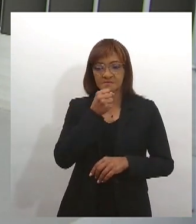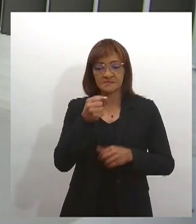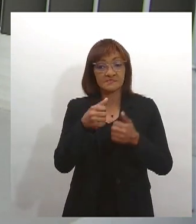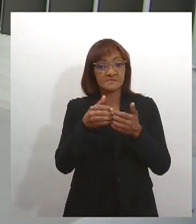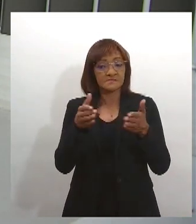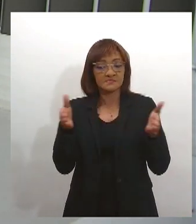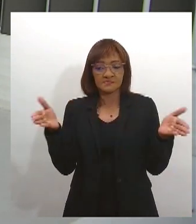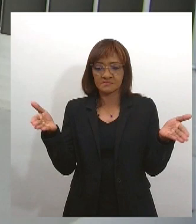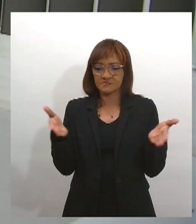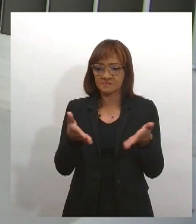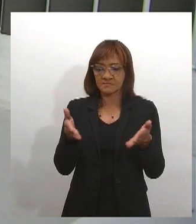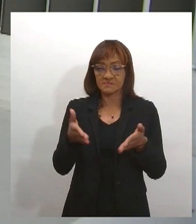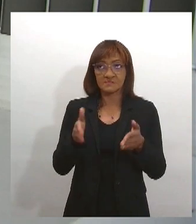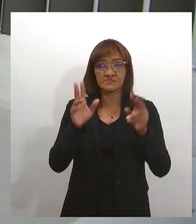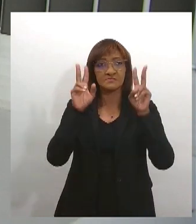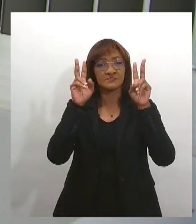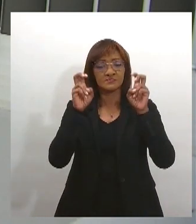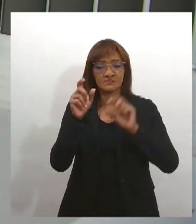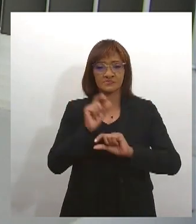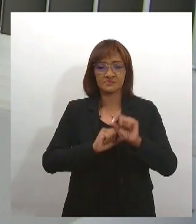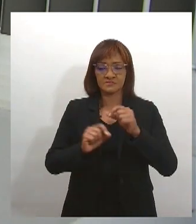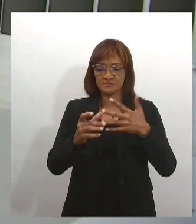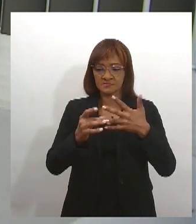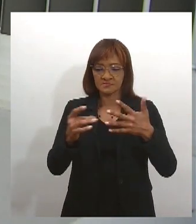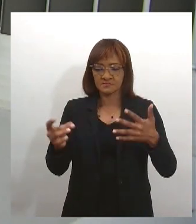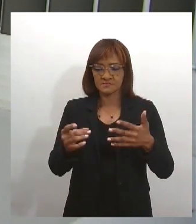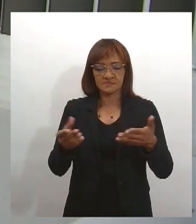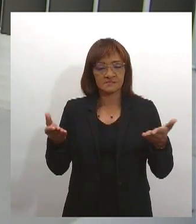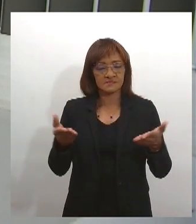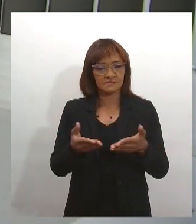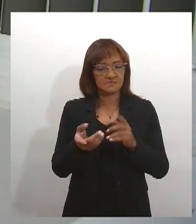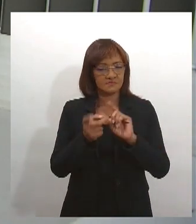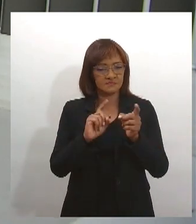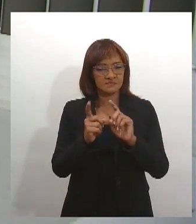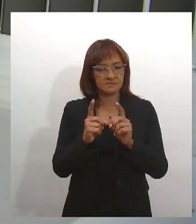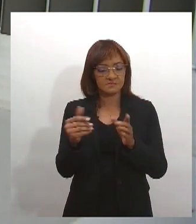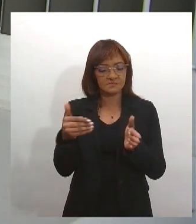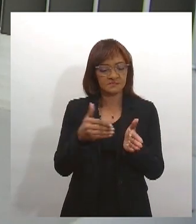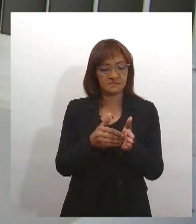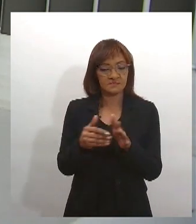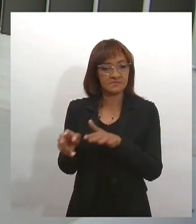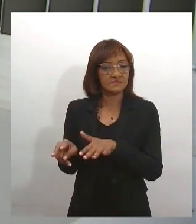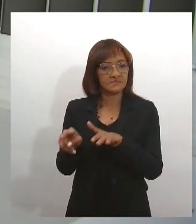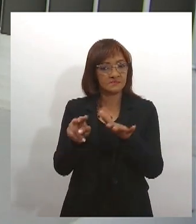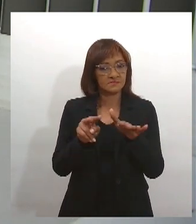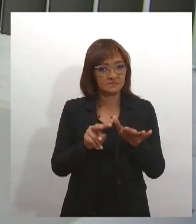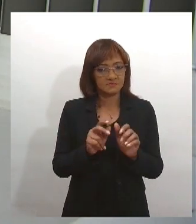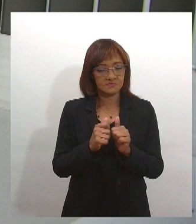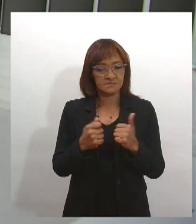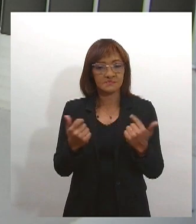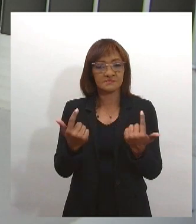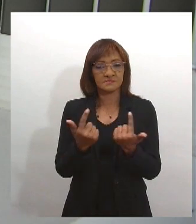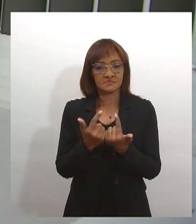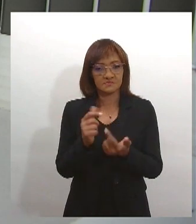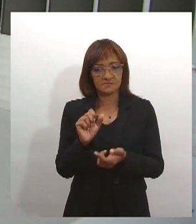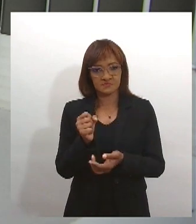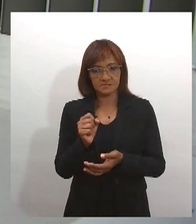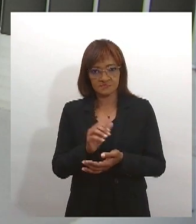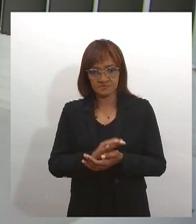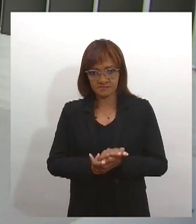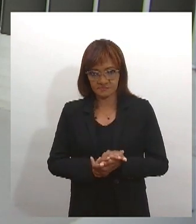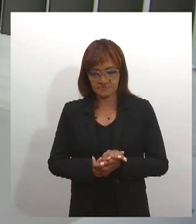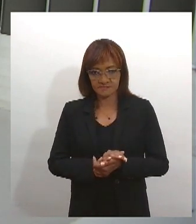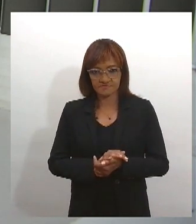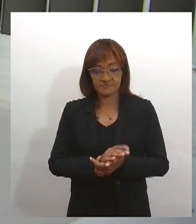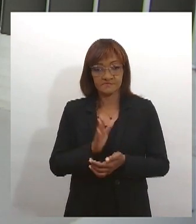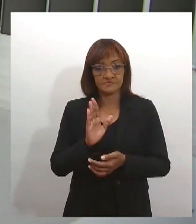os assuntos que foram destaque nas sessões plenárias da última semana na Assembleia Legislativa de Sergipe. A campanha Agosto